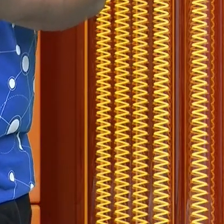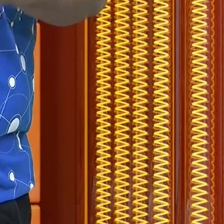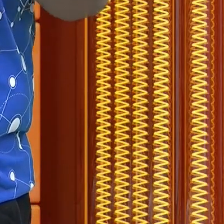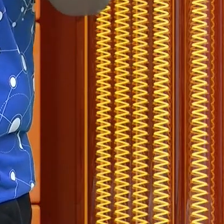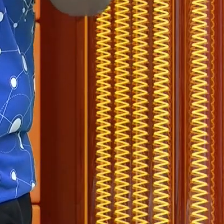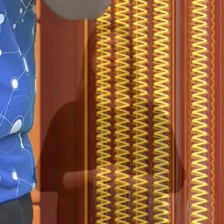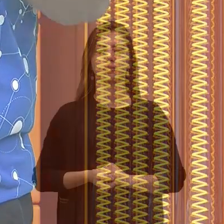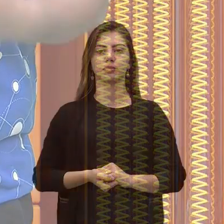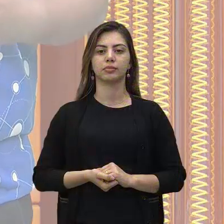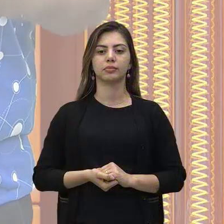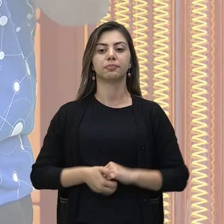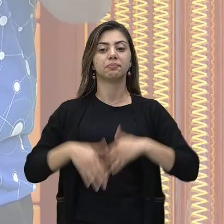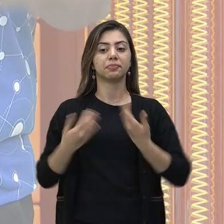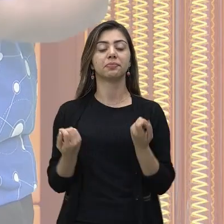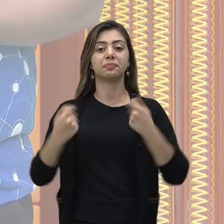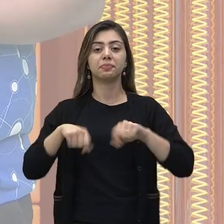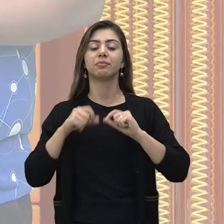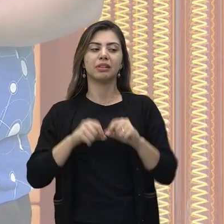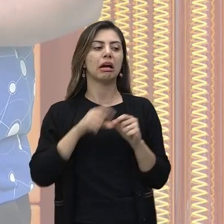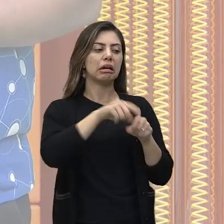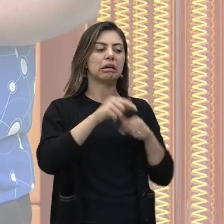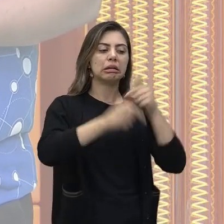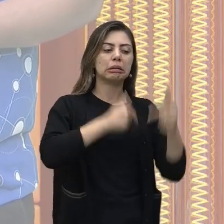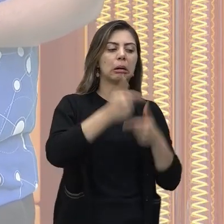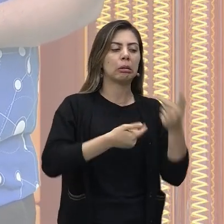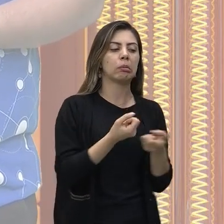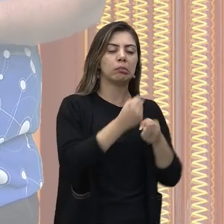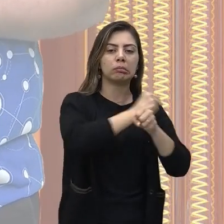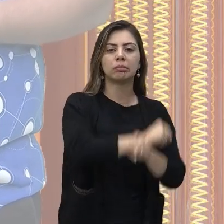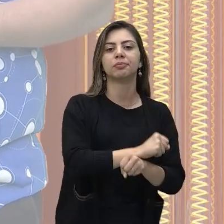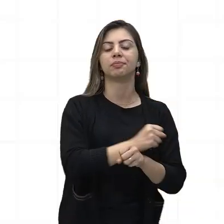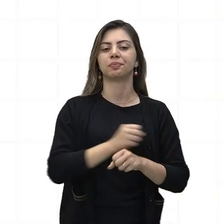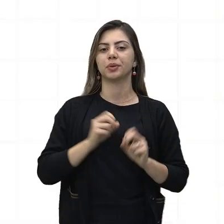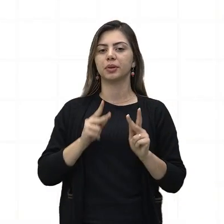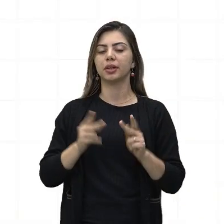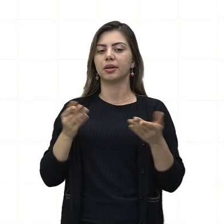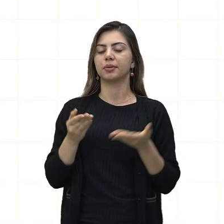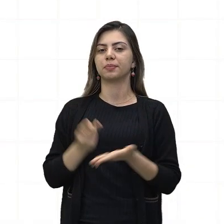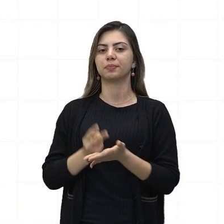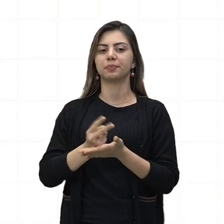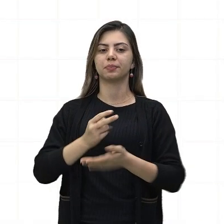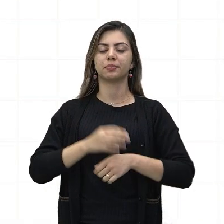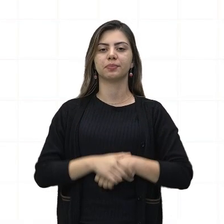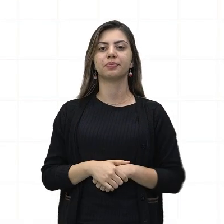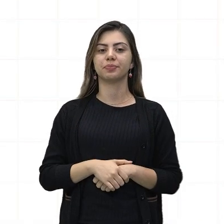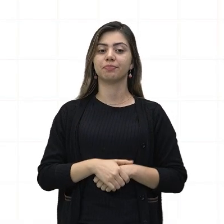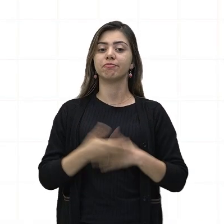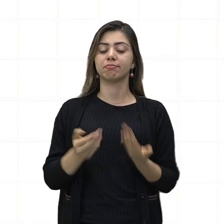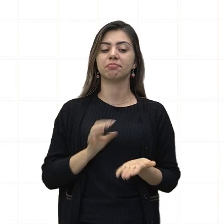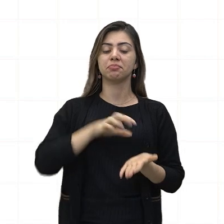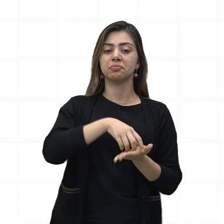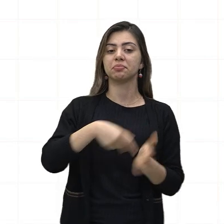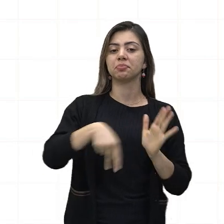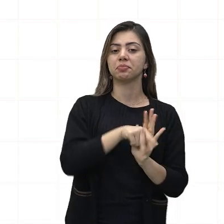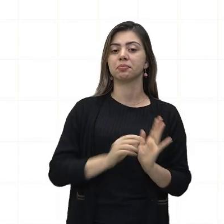barata e explorando-os ao máximo, ok? Continuando o nosso texto. O Diretório Pombalino representou